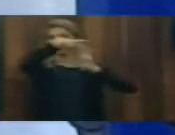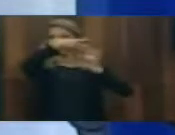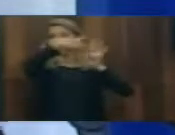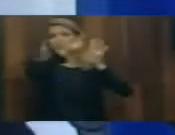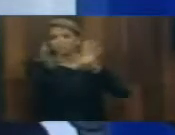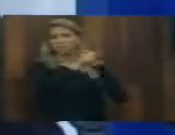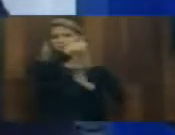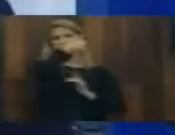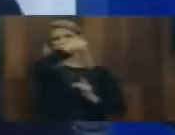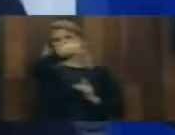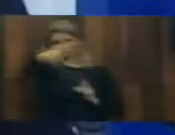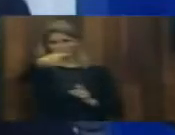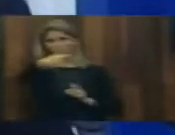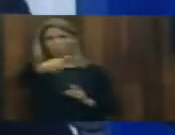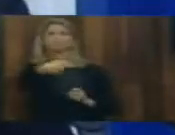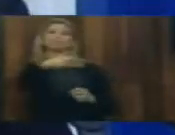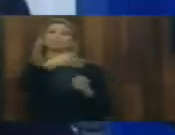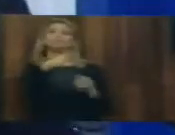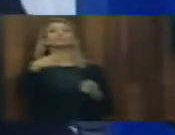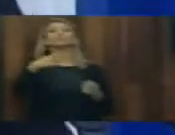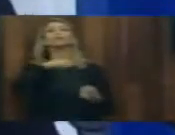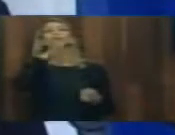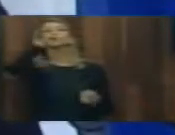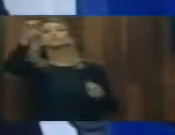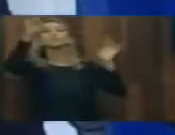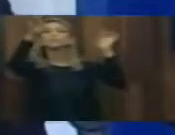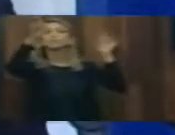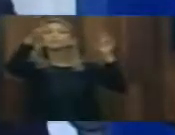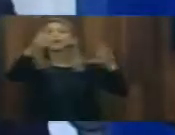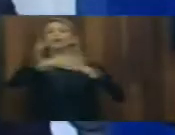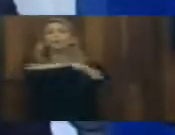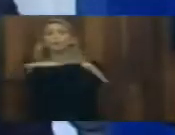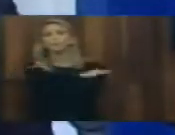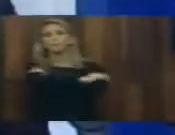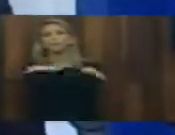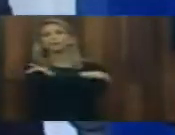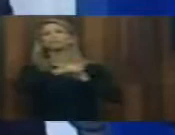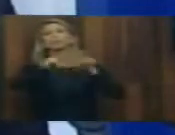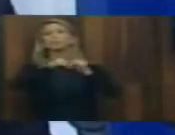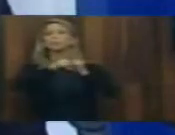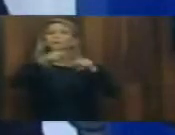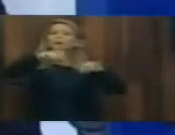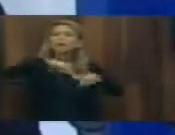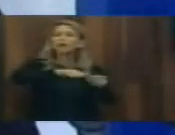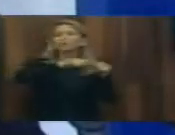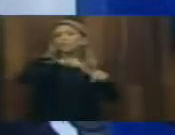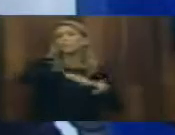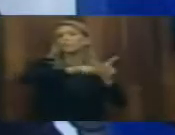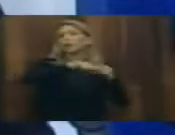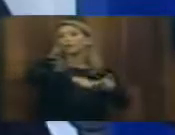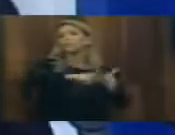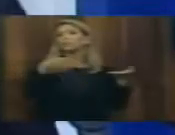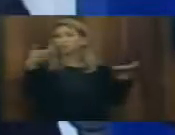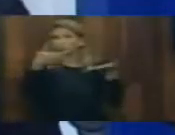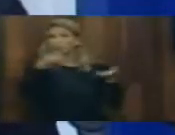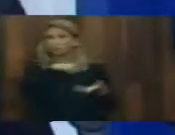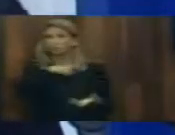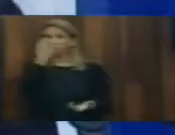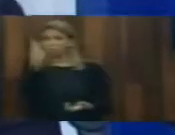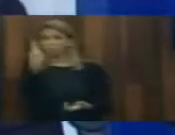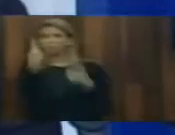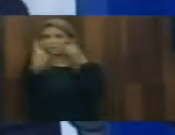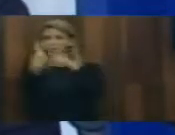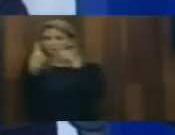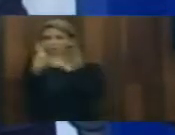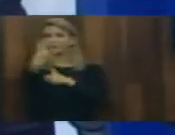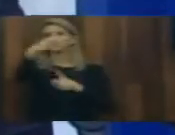é para falar sobre o Dia da Umbanda e Candomblé, que aí a Sandra, Quem recebeu hoje a moção, acho que ela já foi,